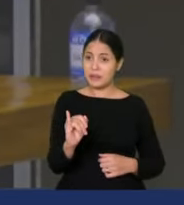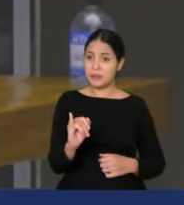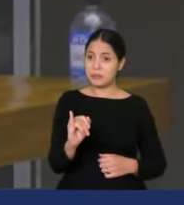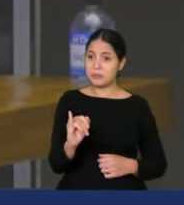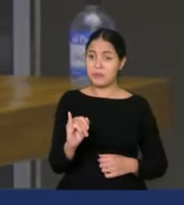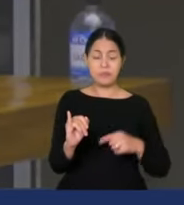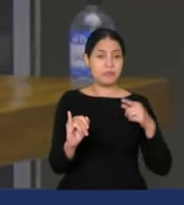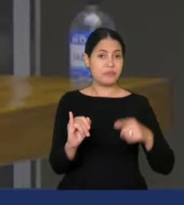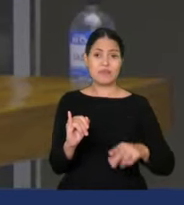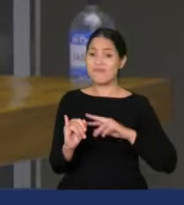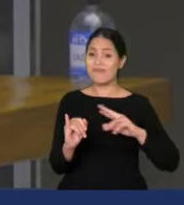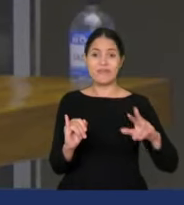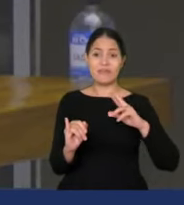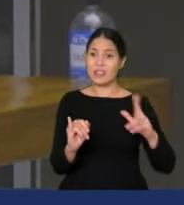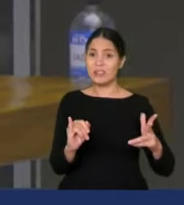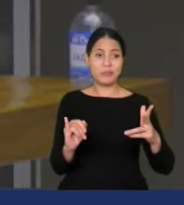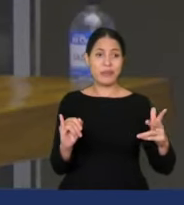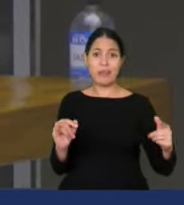não tem lógica.